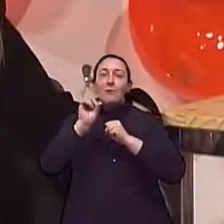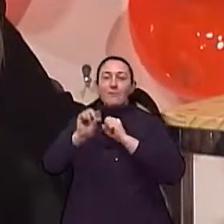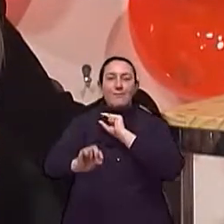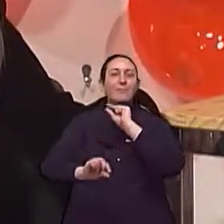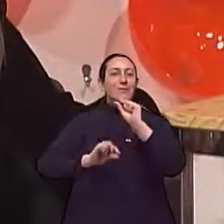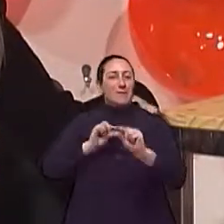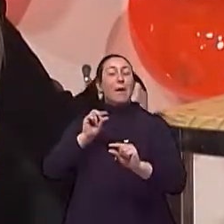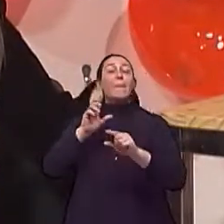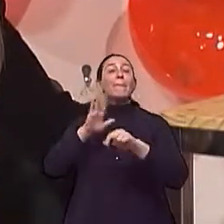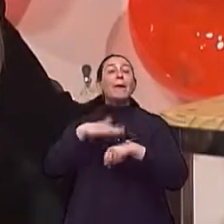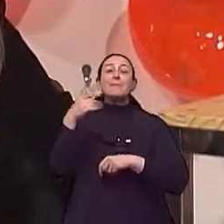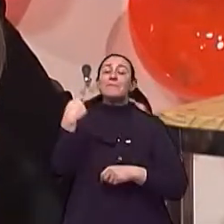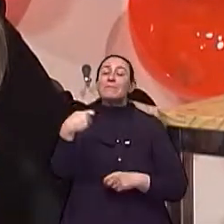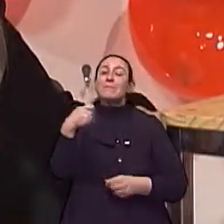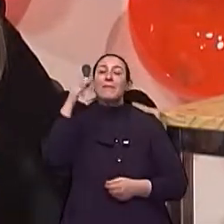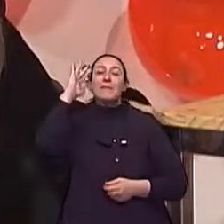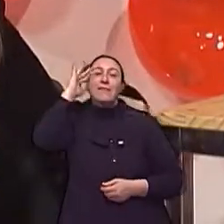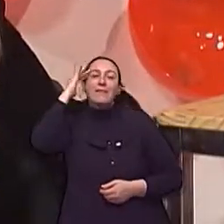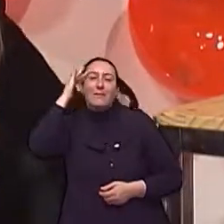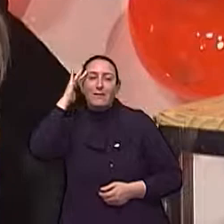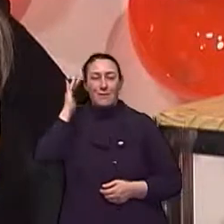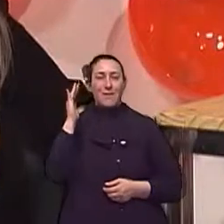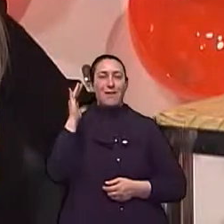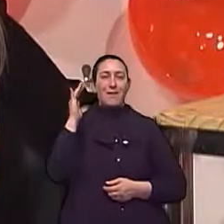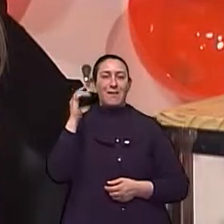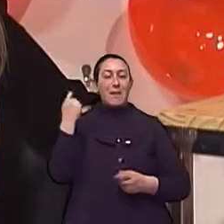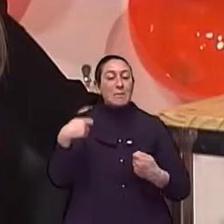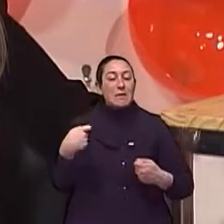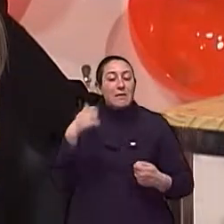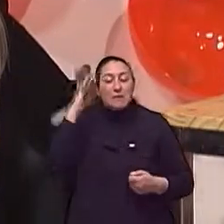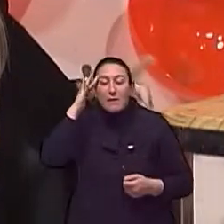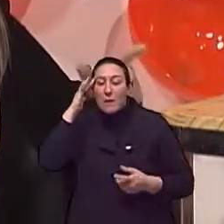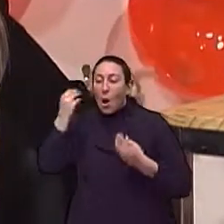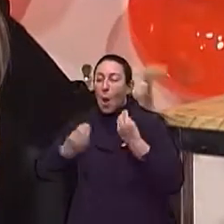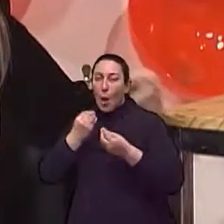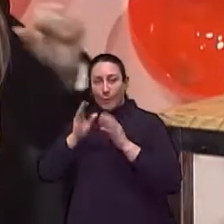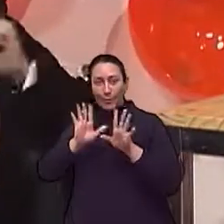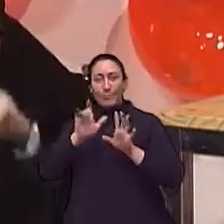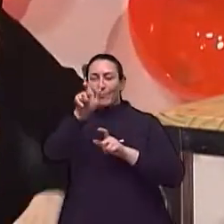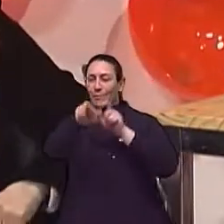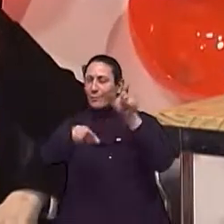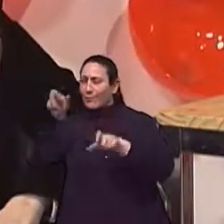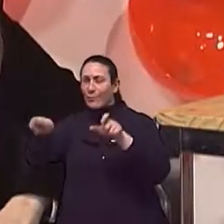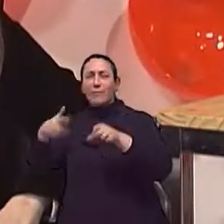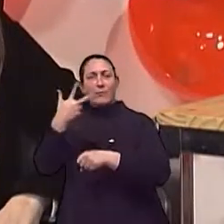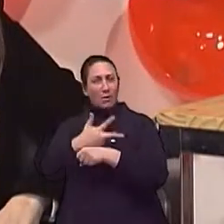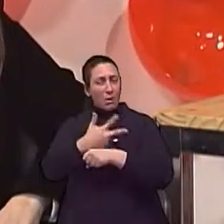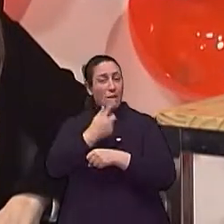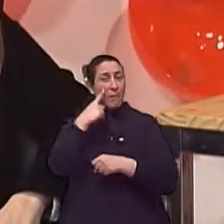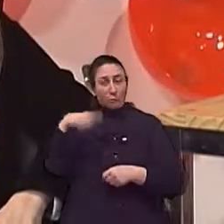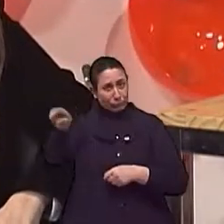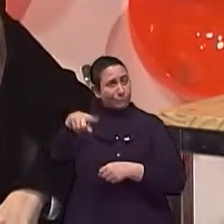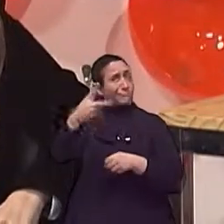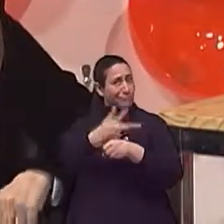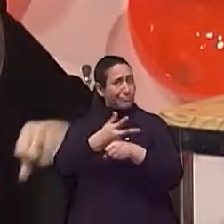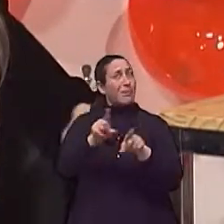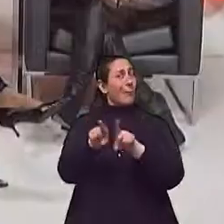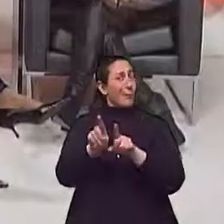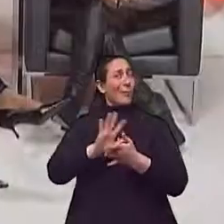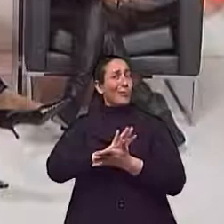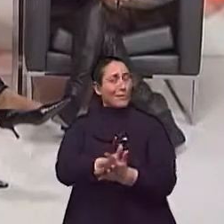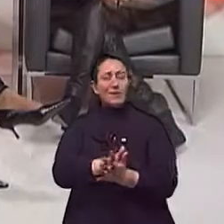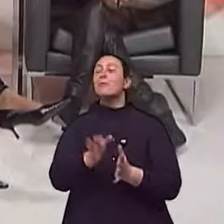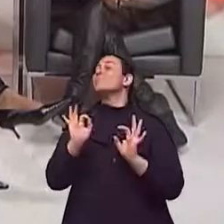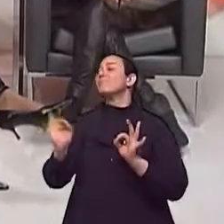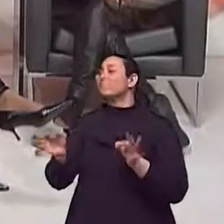importante entender que os idosos não têm mais dificuldade do que outros e até lembrar que eles próprios às vezes são preconceituosos com isso n o al